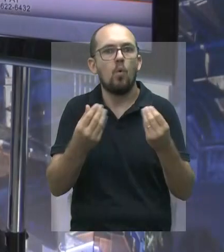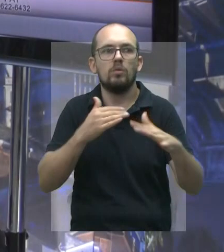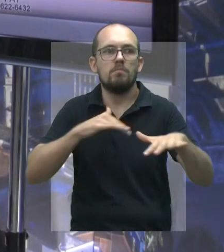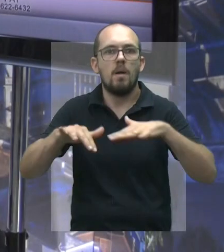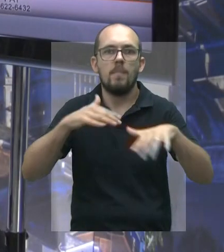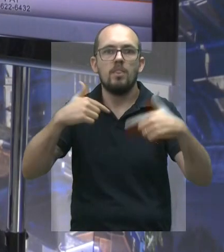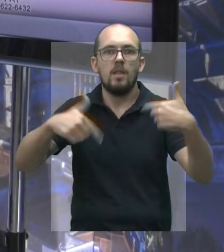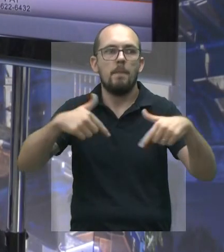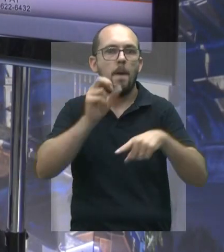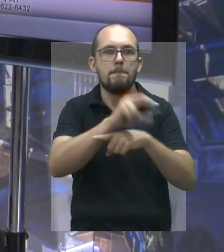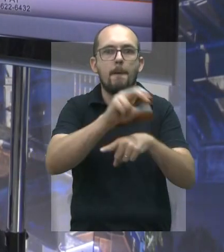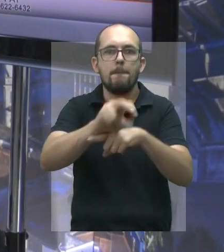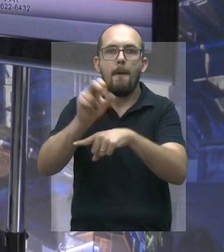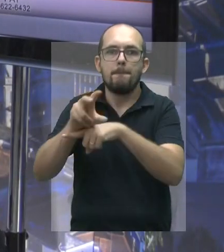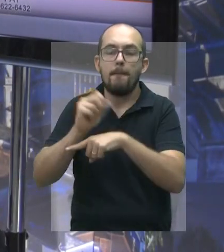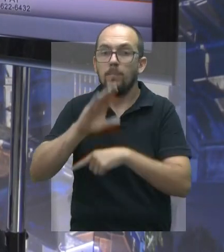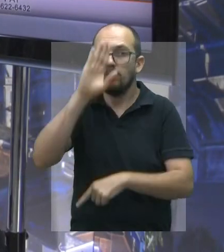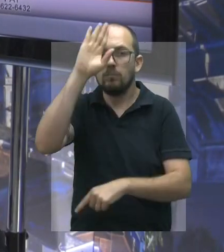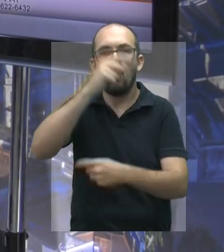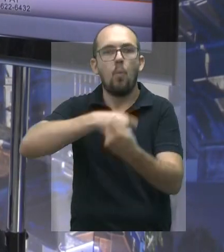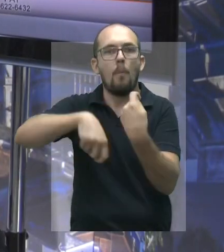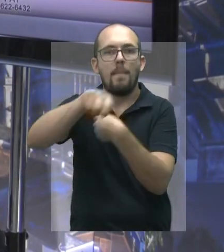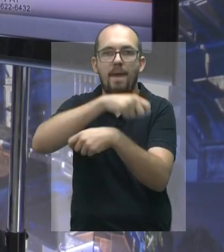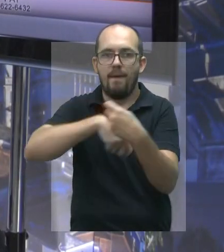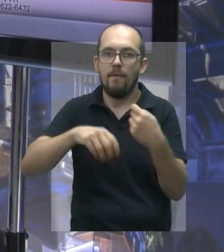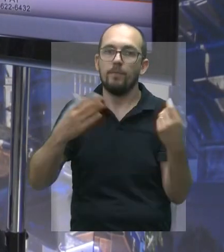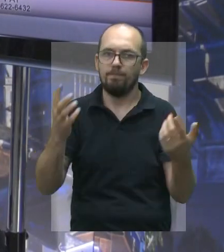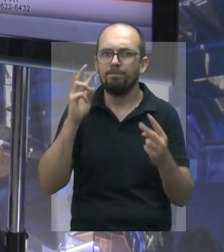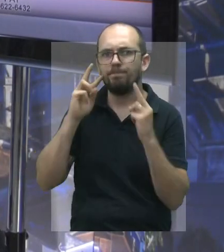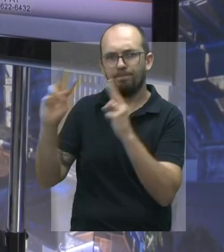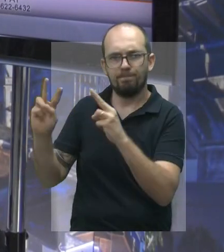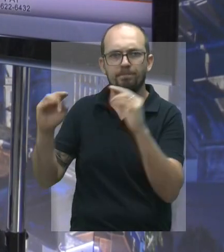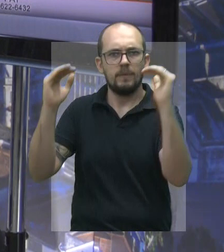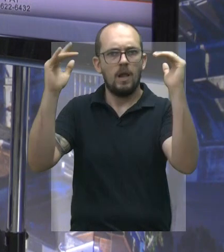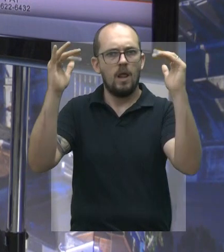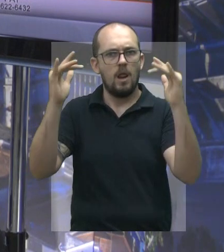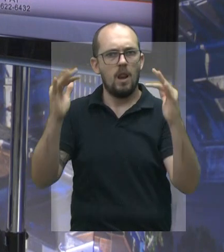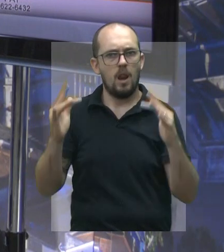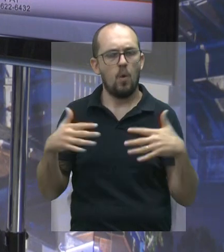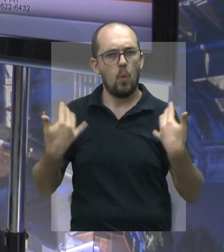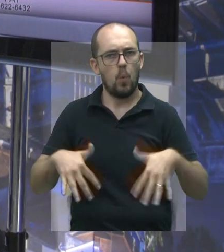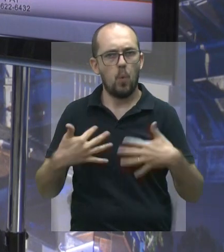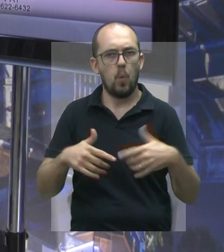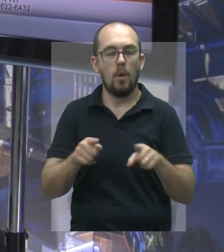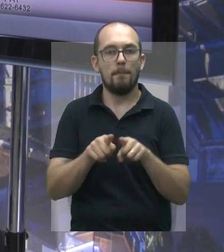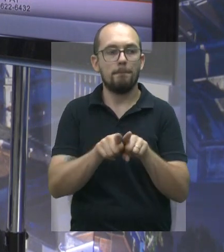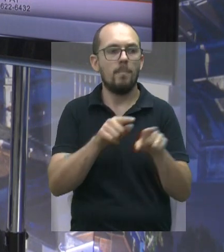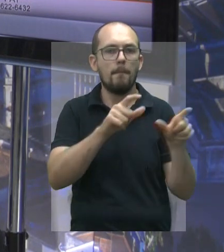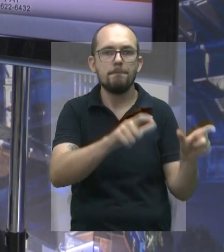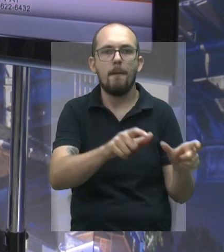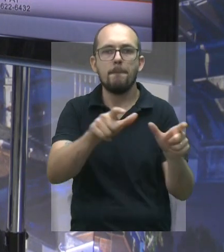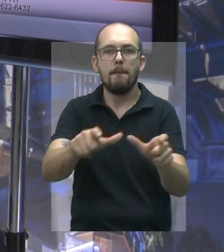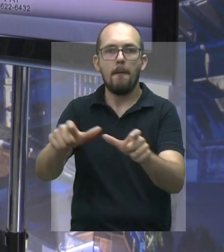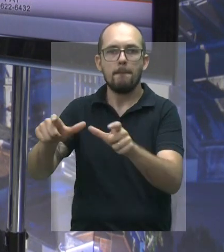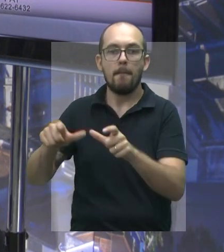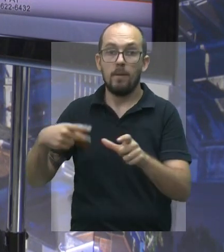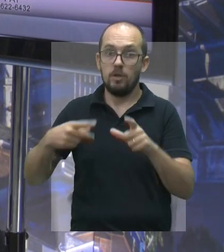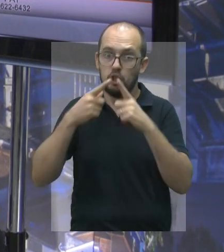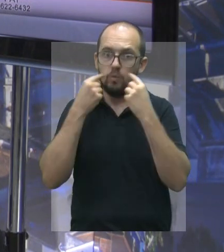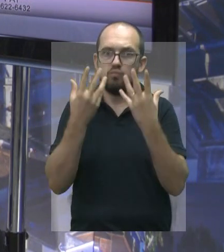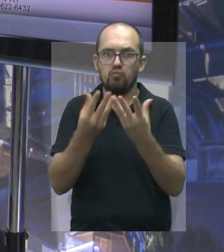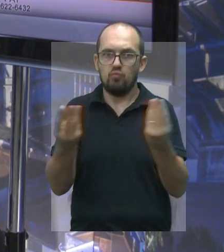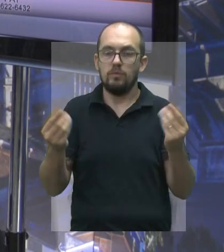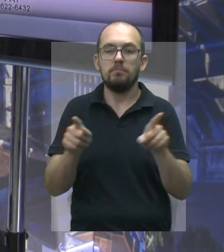começa a aquecer, né? Principalmente o comércio, mas enfim, como a gente percebeu, outras áreas aqui do nosso município estão aquecidas.